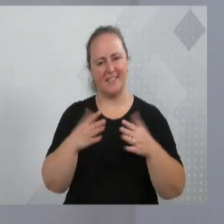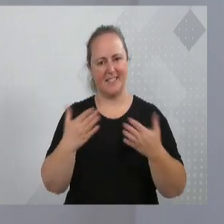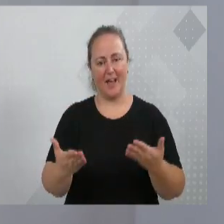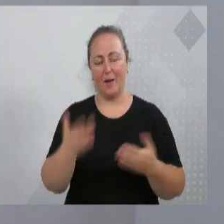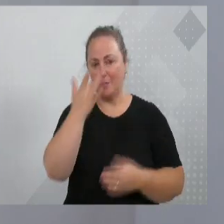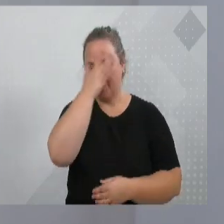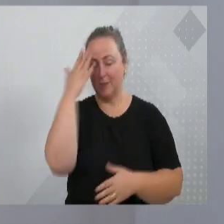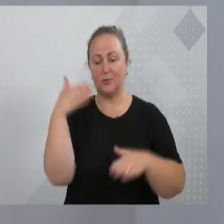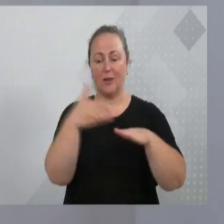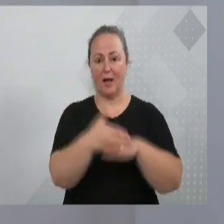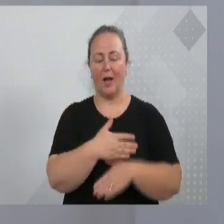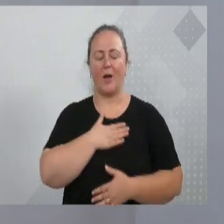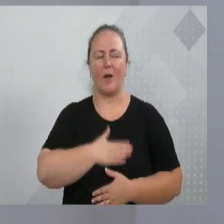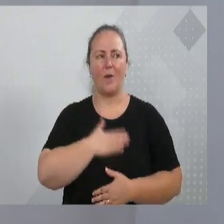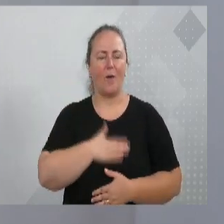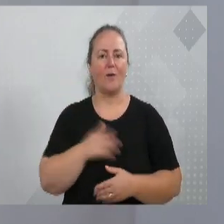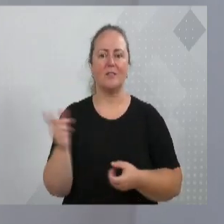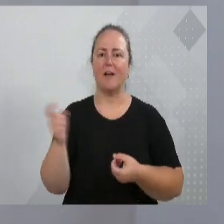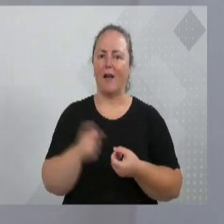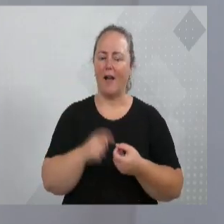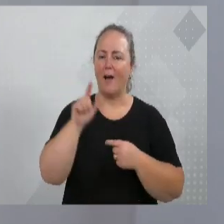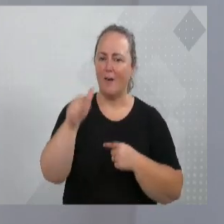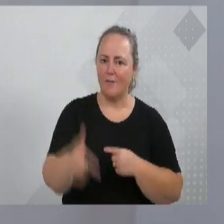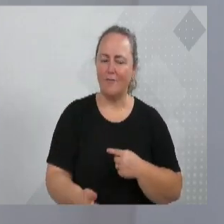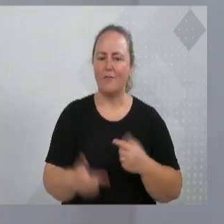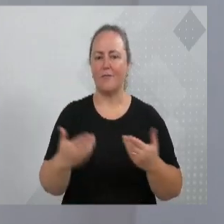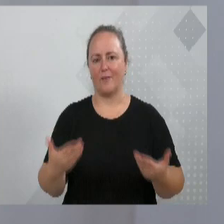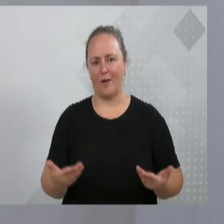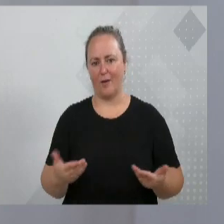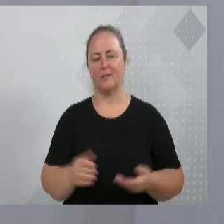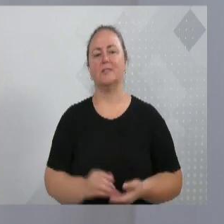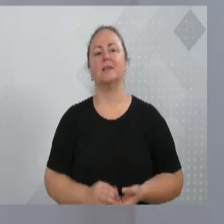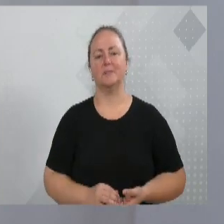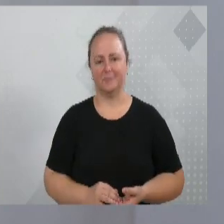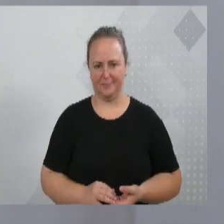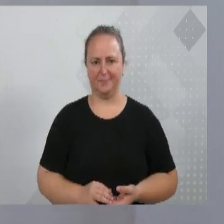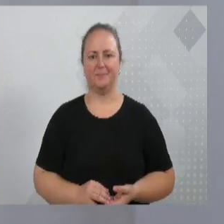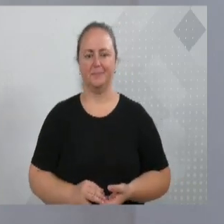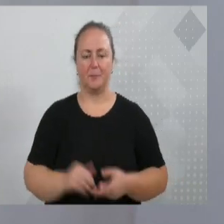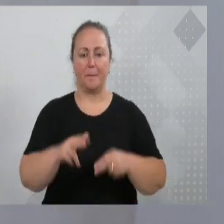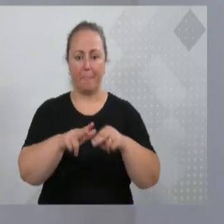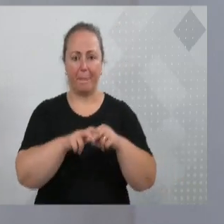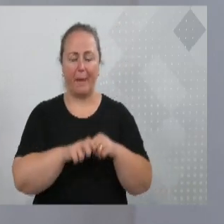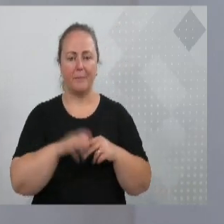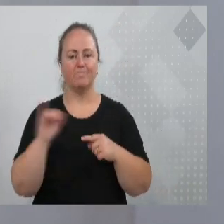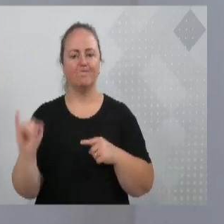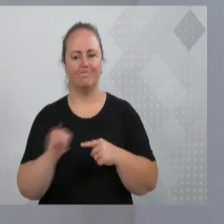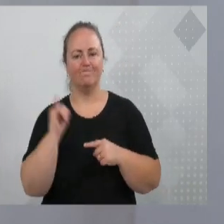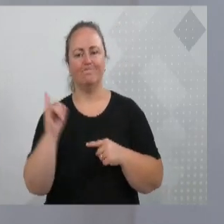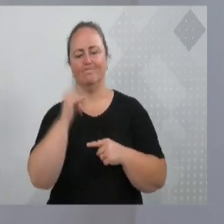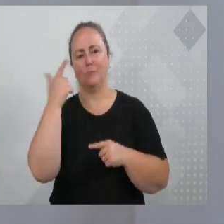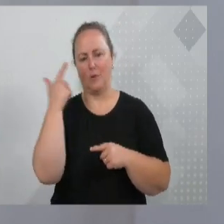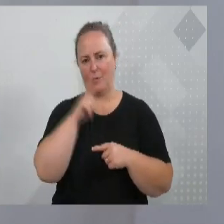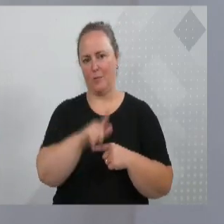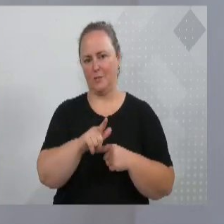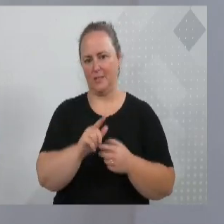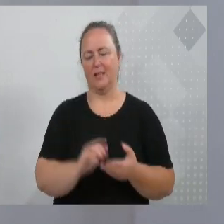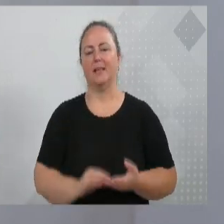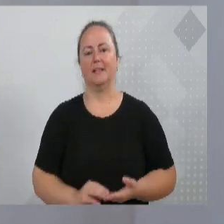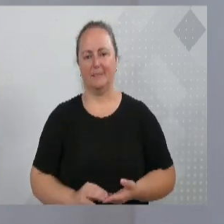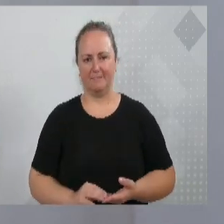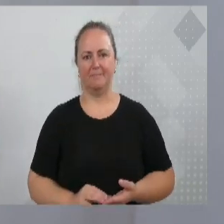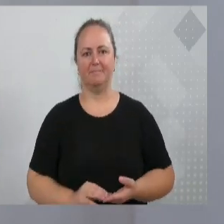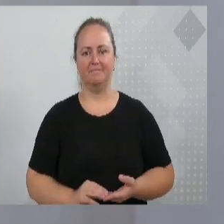vêm para nossa cidade tem uma grande tendência de retornar para nossa cidade então é importante que medidas como essas sejam feitas e eu acredito nisso né a gente